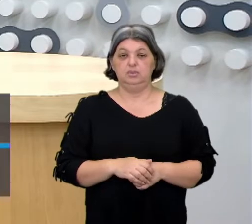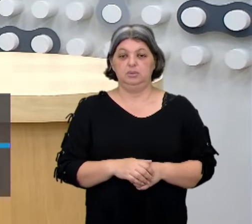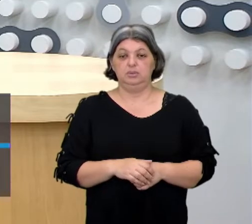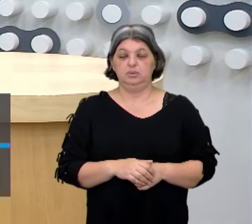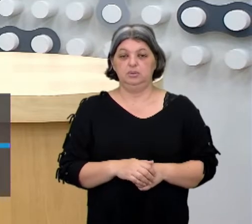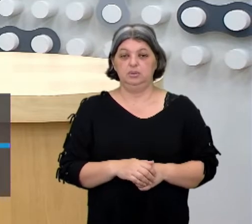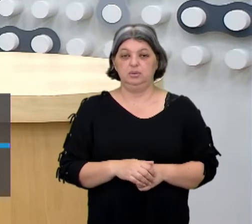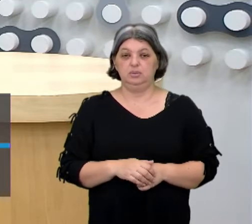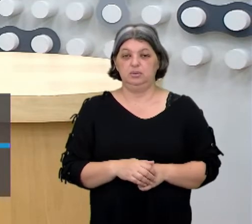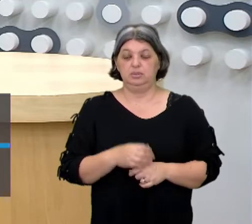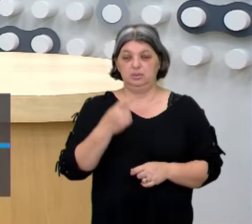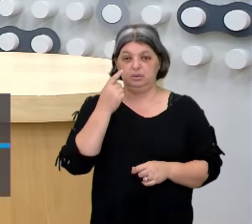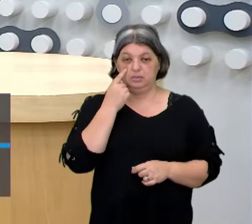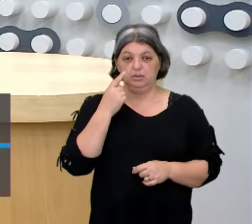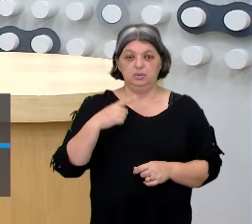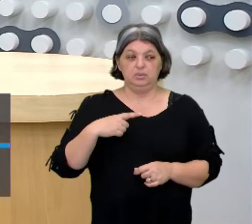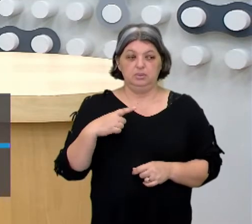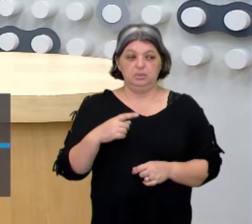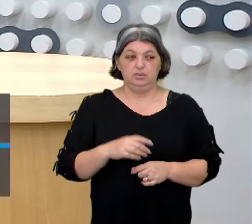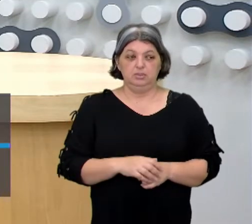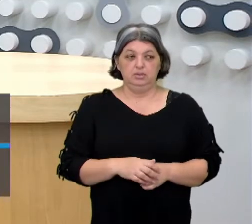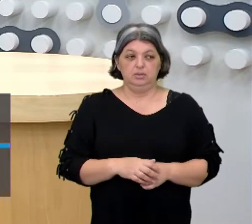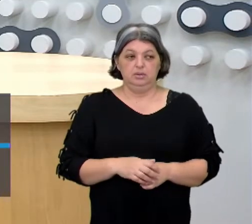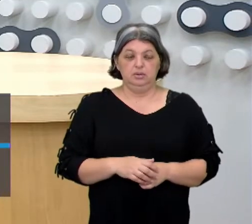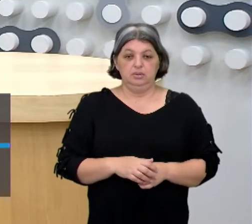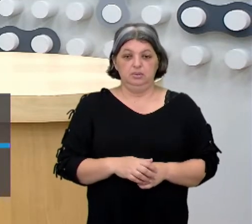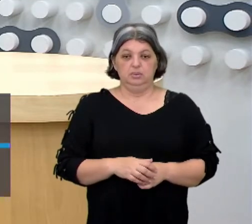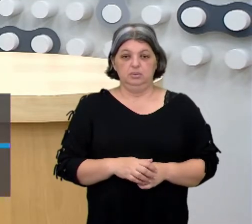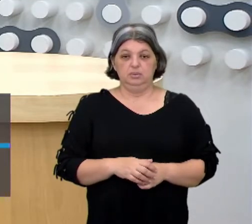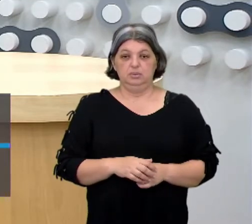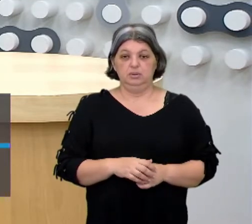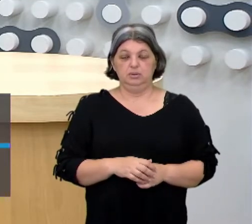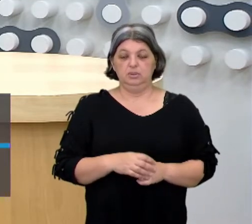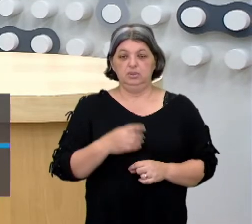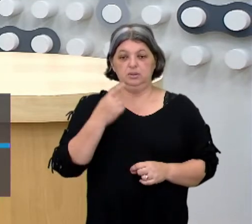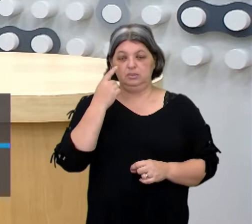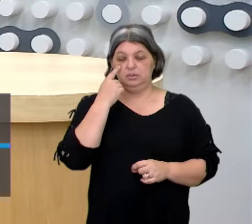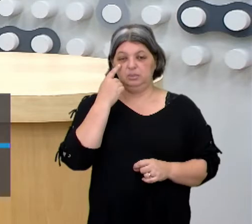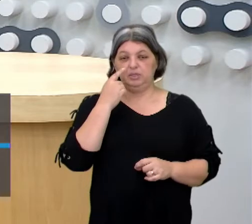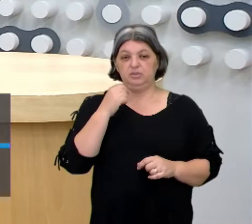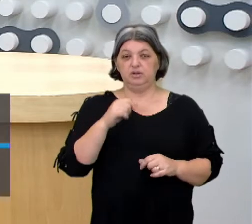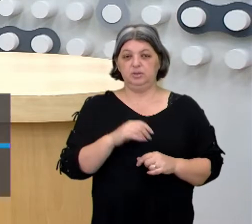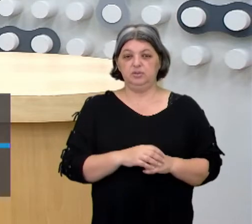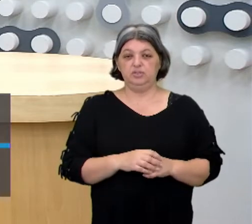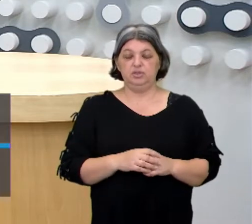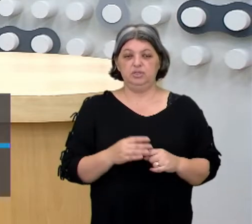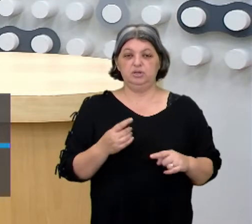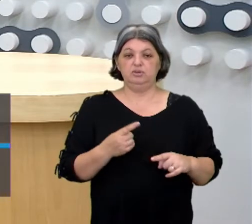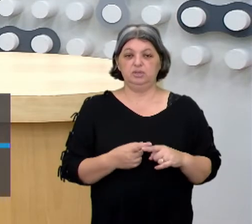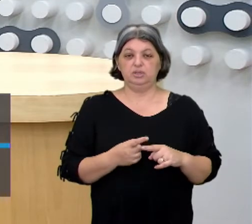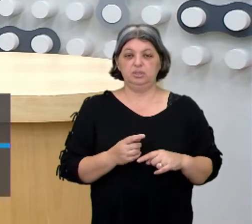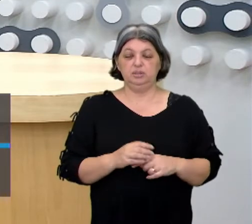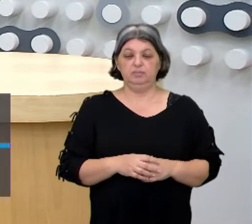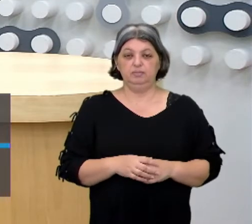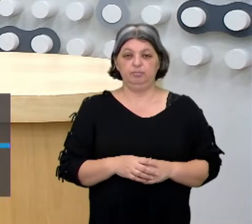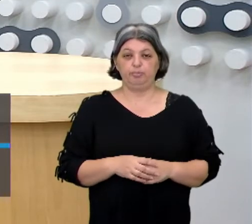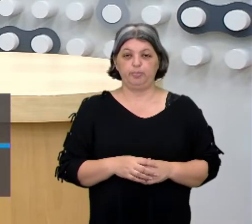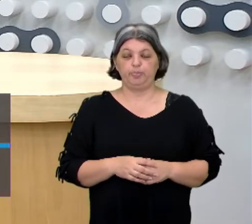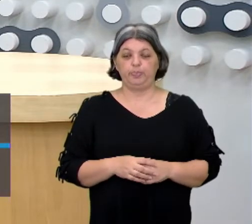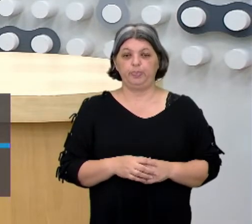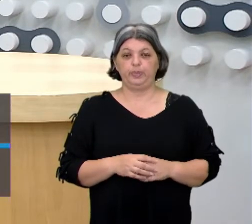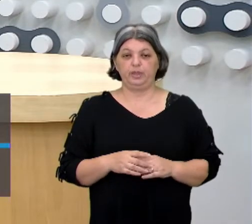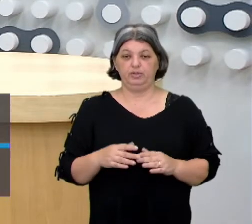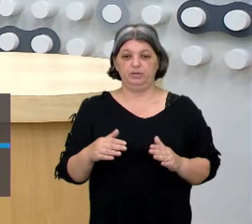tremor de terra, né? Se tenta fazer estudos aí através de tecnologia cada vez mais modernas, de aparelhos aí,